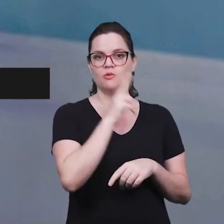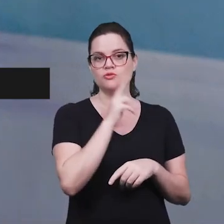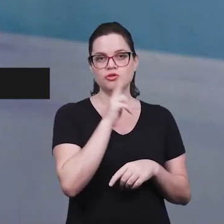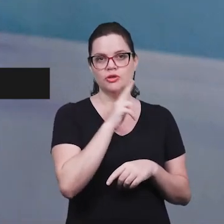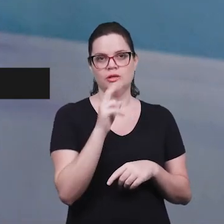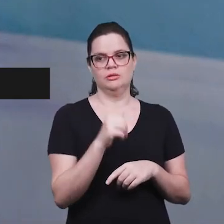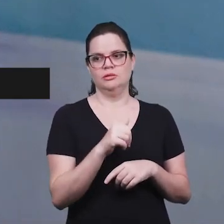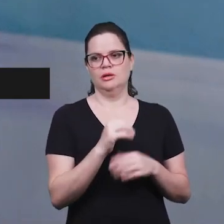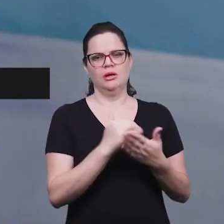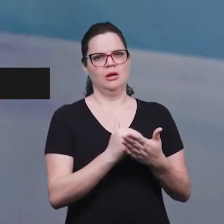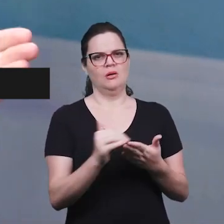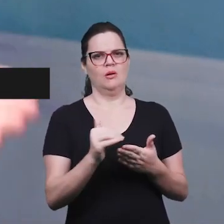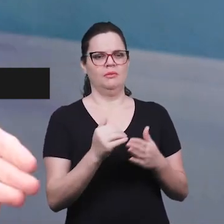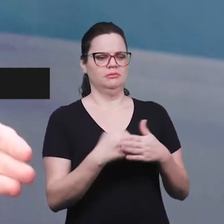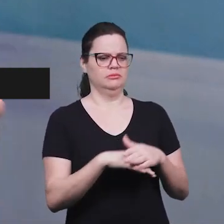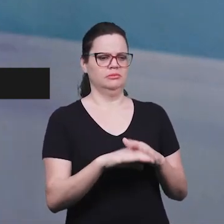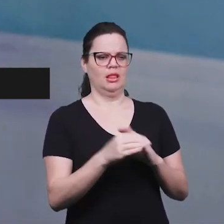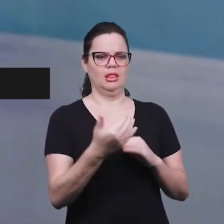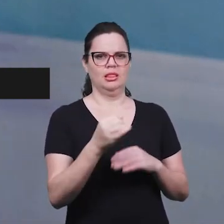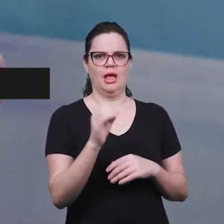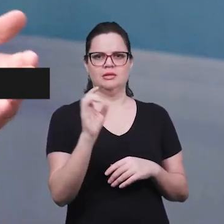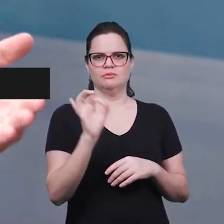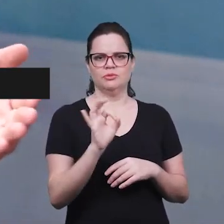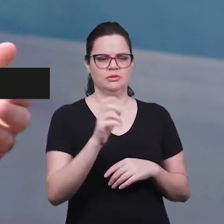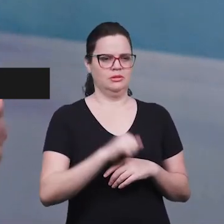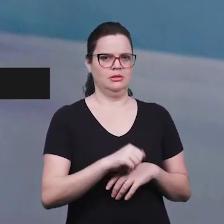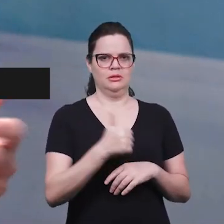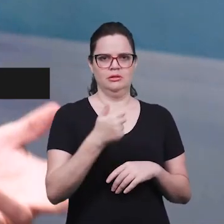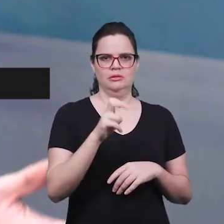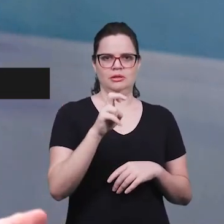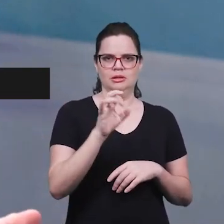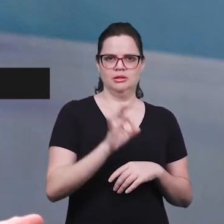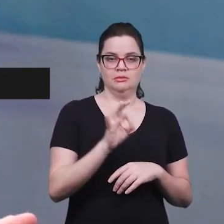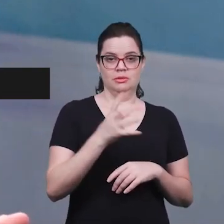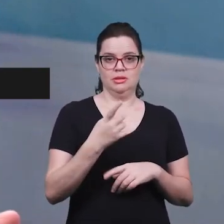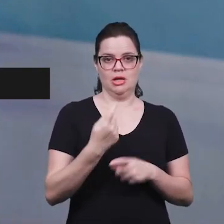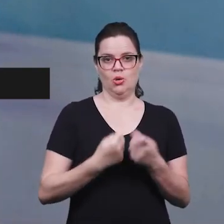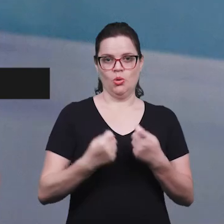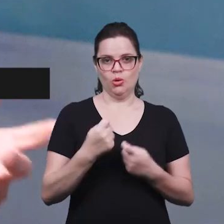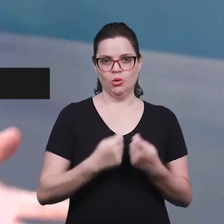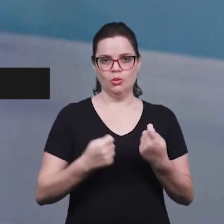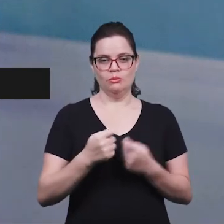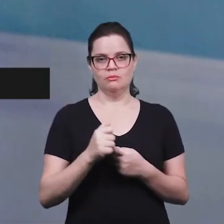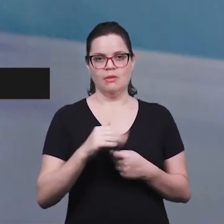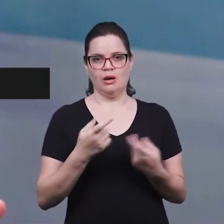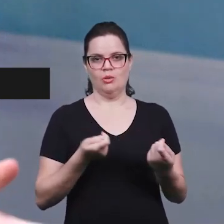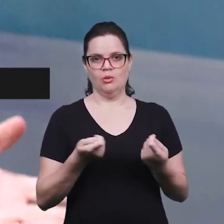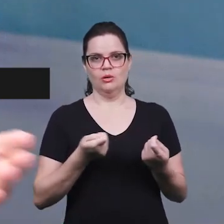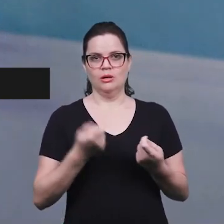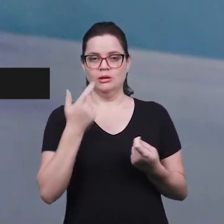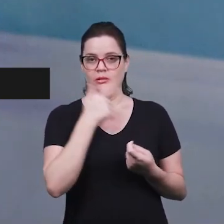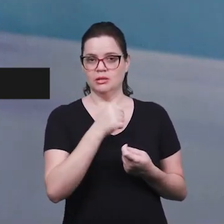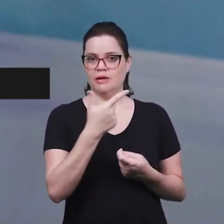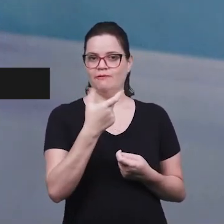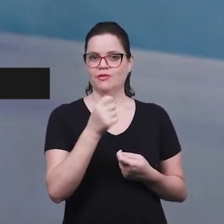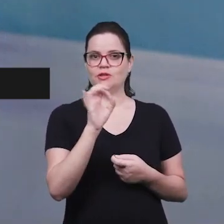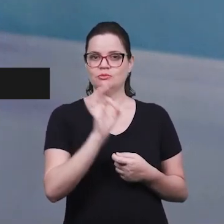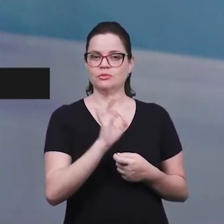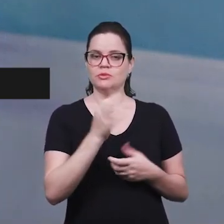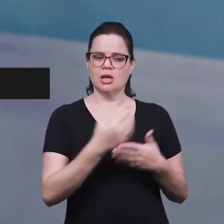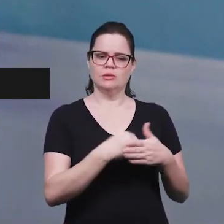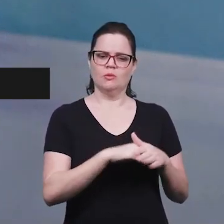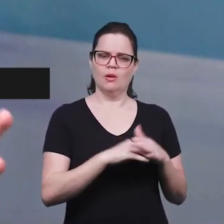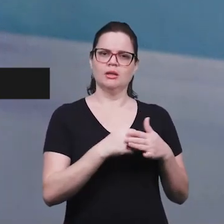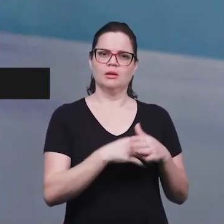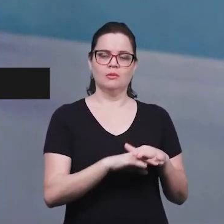juntando ali 10%, 15%, aqueles que são mais econômicos, mais controladores, chegam a 20% por